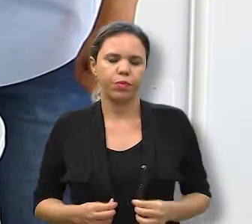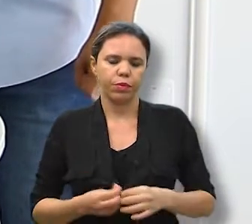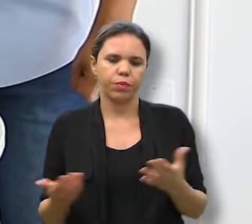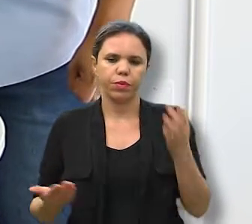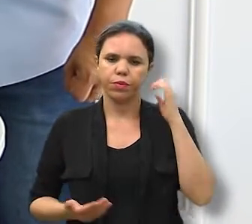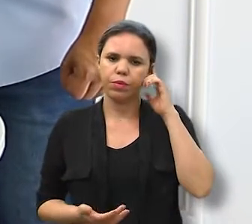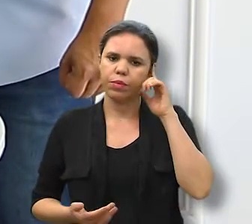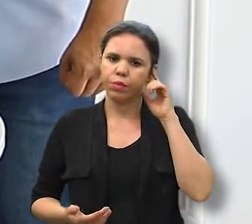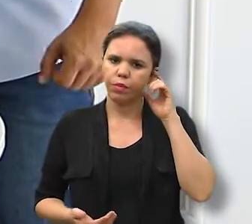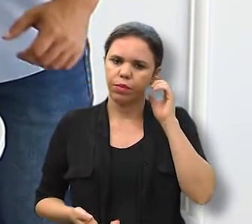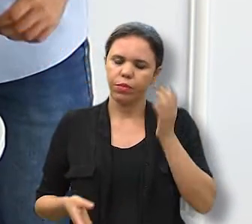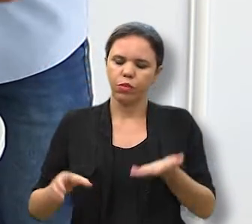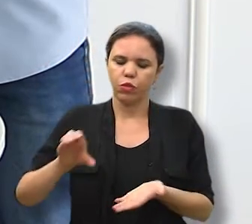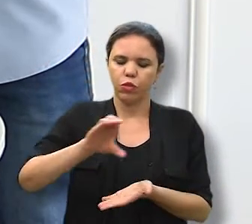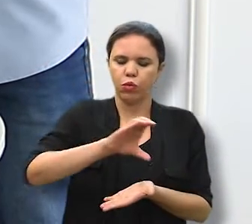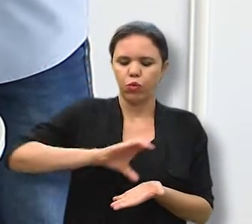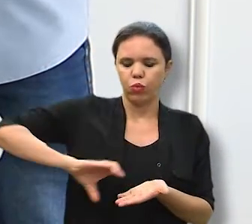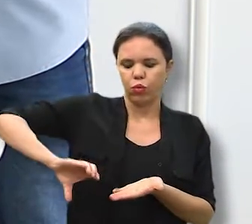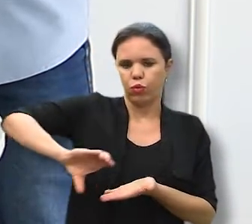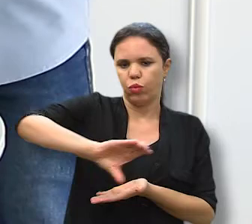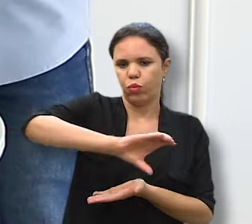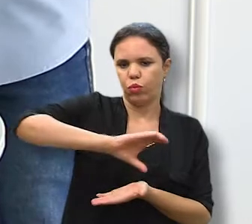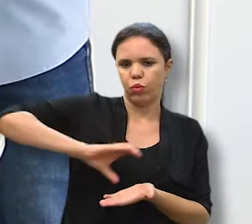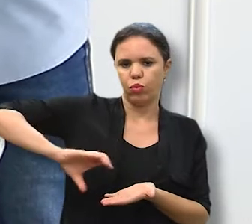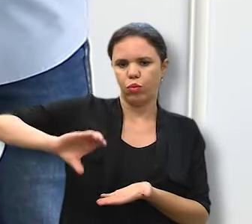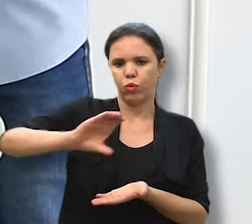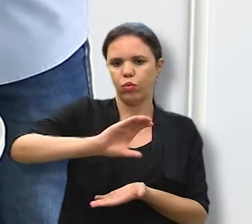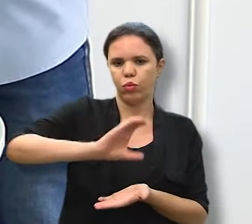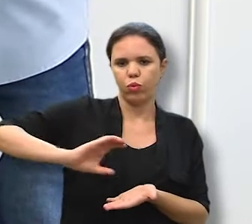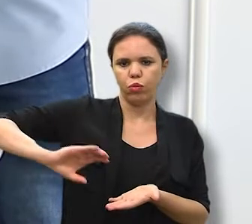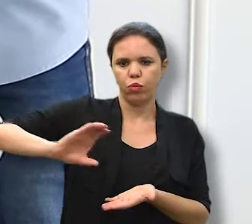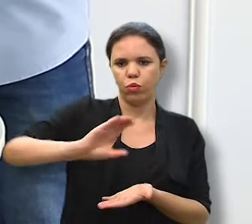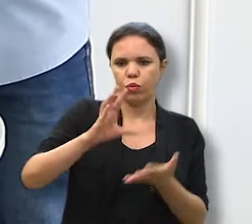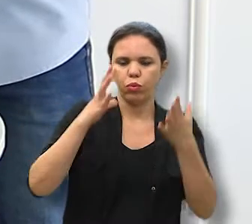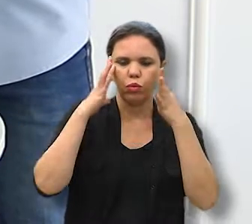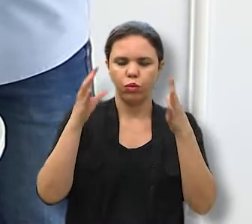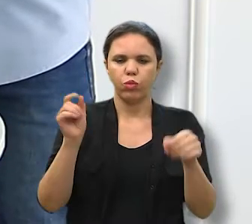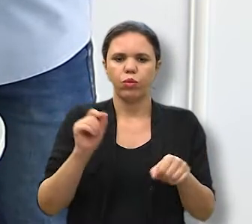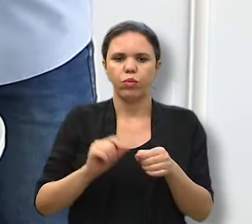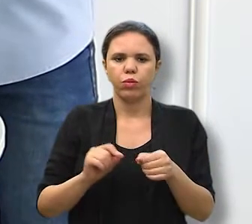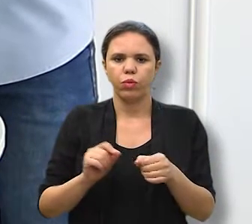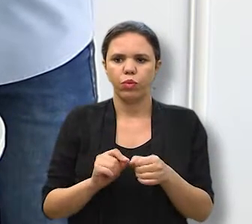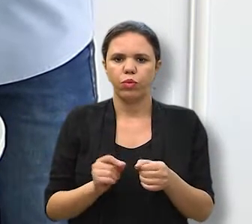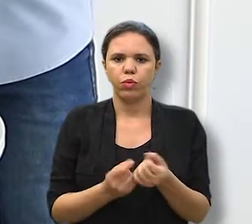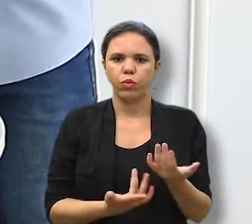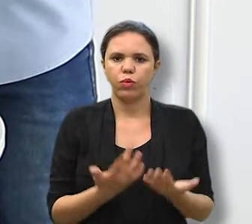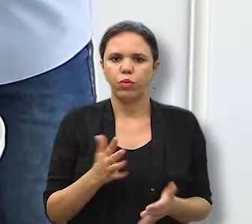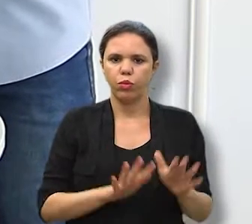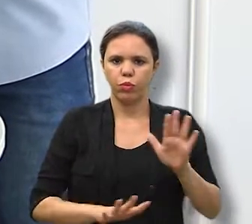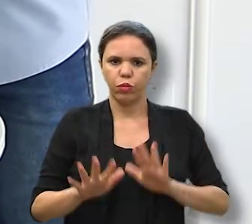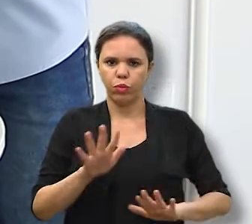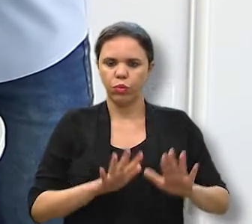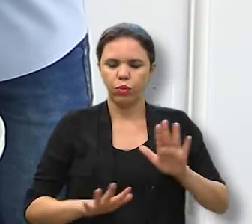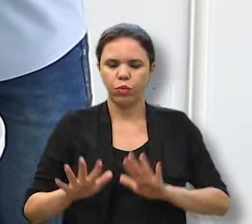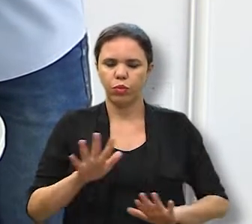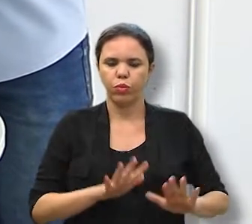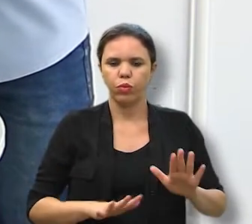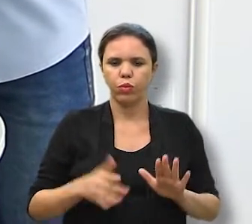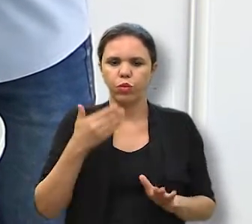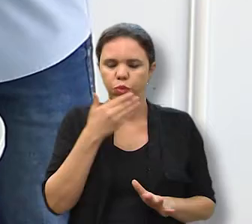da calda, né? Além de prestar atenção na hora de fazer, porque a queimadura, né, de caramelo...